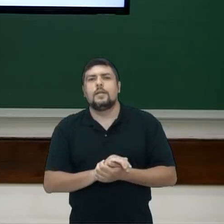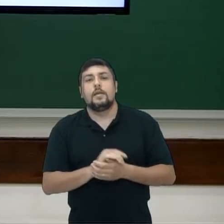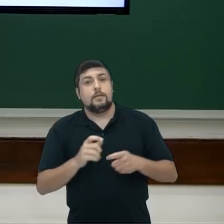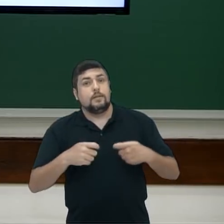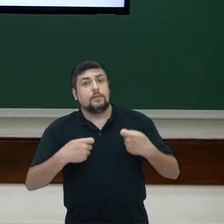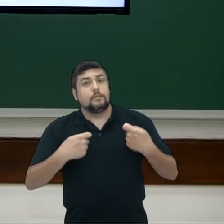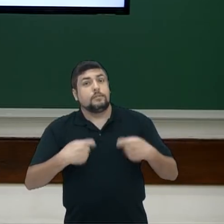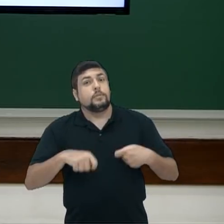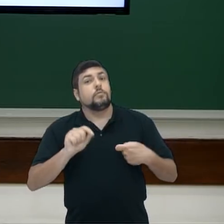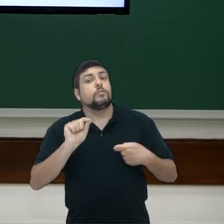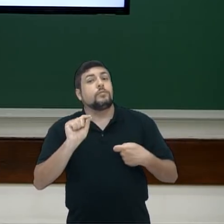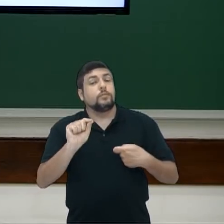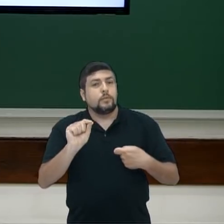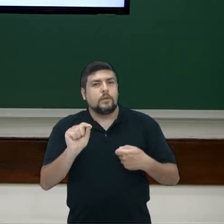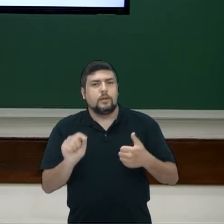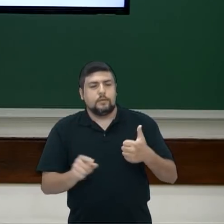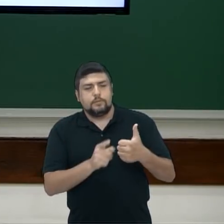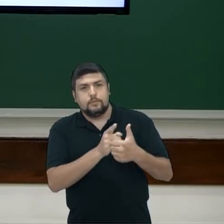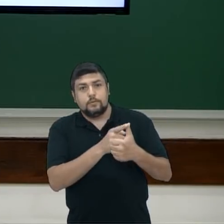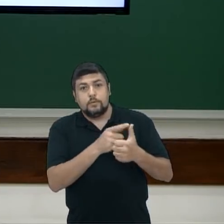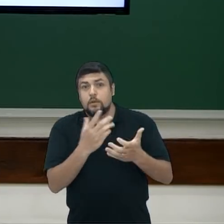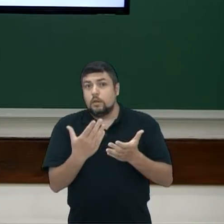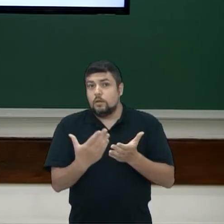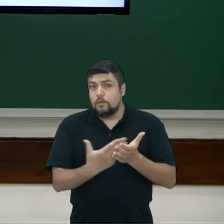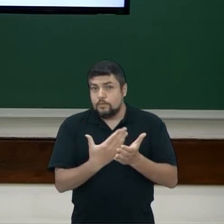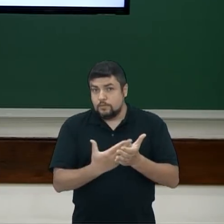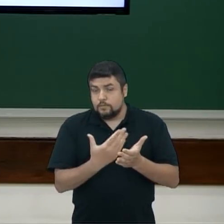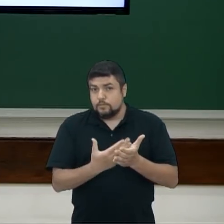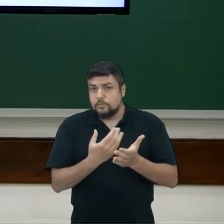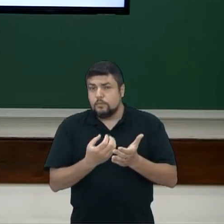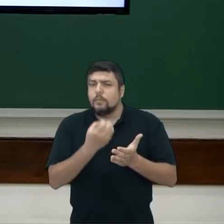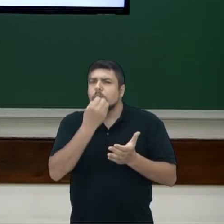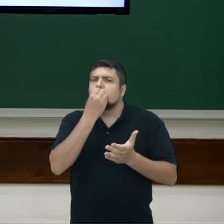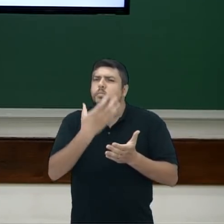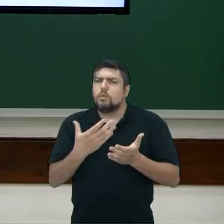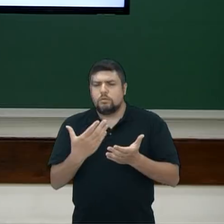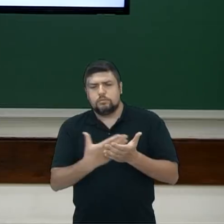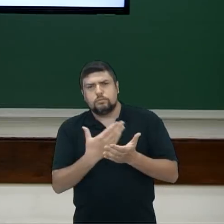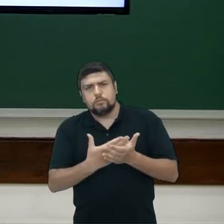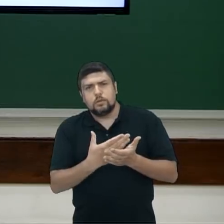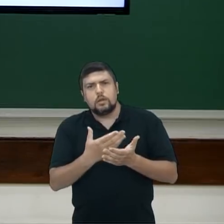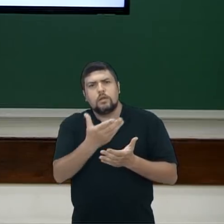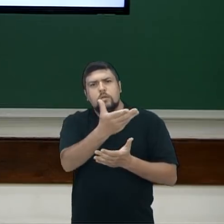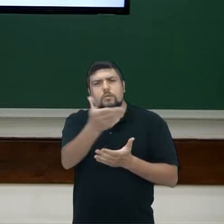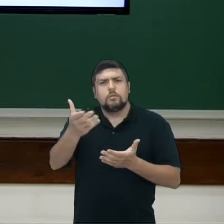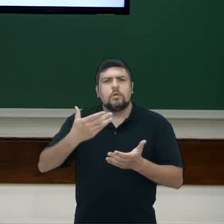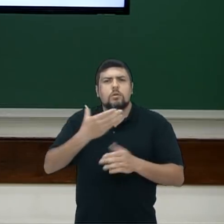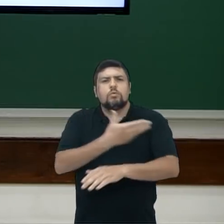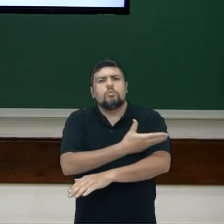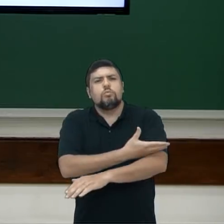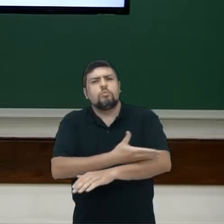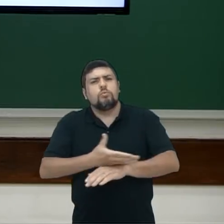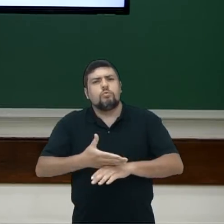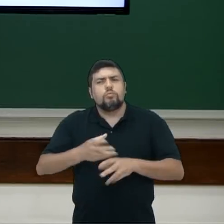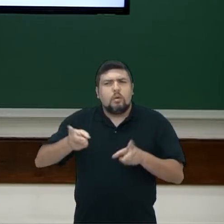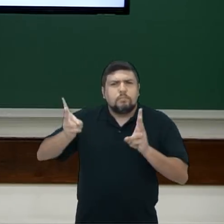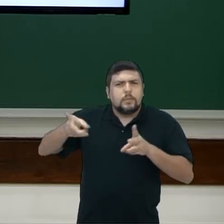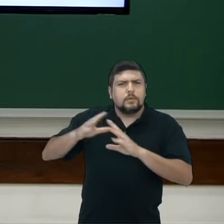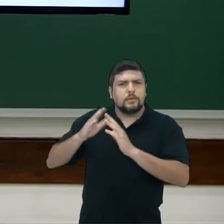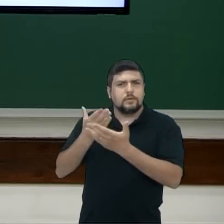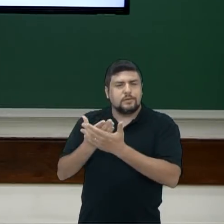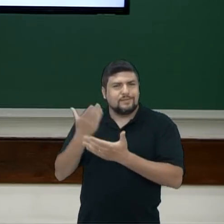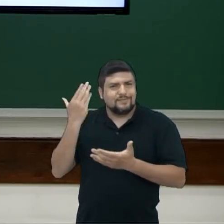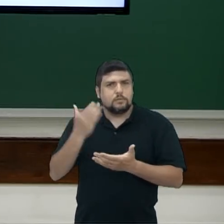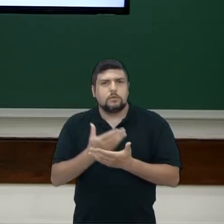sempre dar uma relembradinha. O seu caderno, é bom que você tenha aquele que você já está usando, porque se você precisar consultar, você já está com tudo